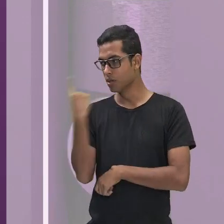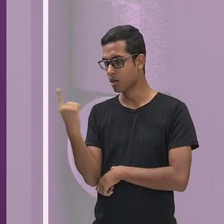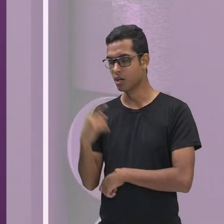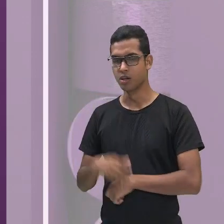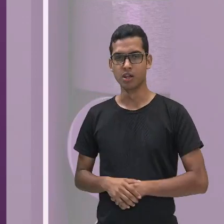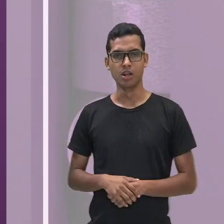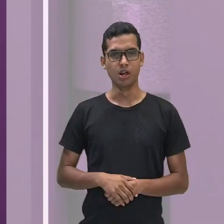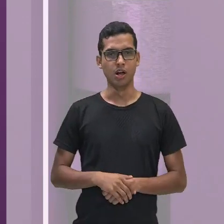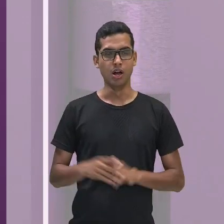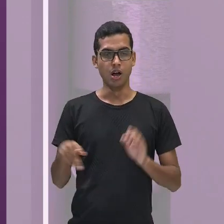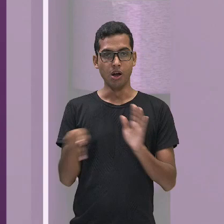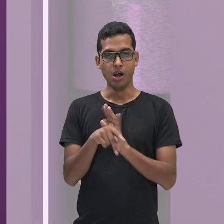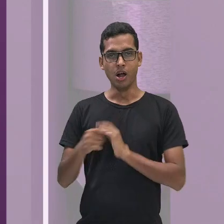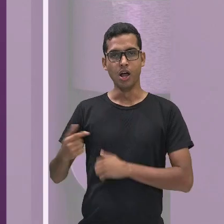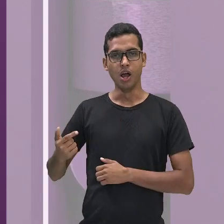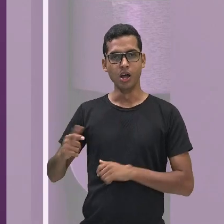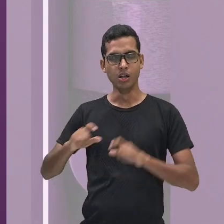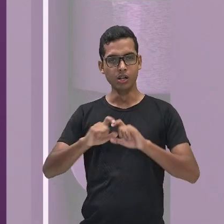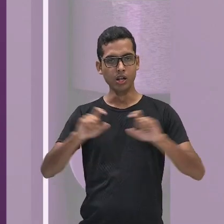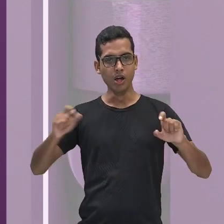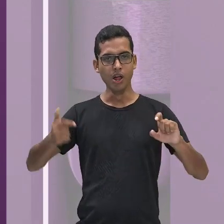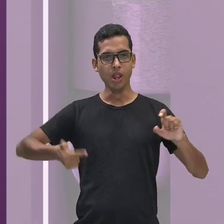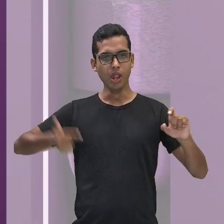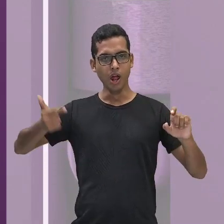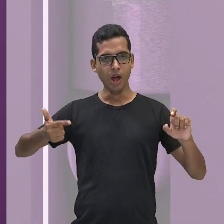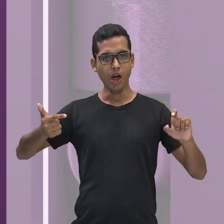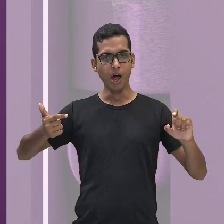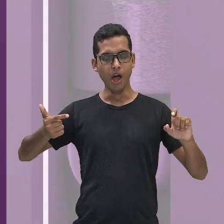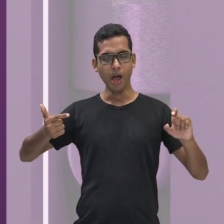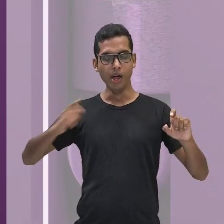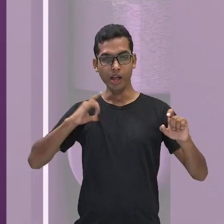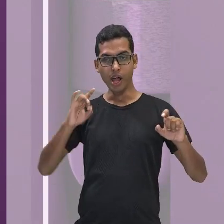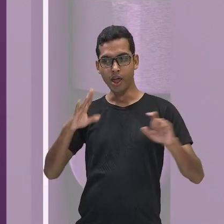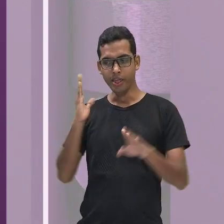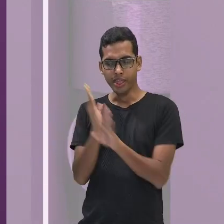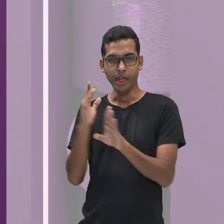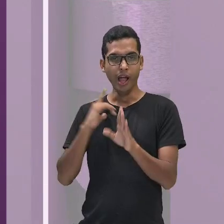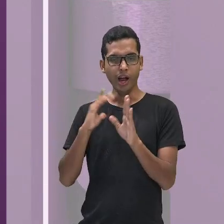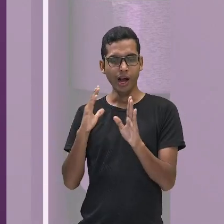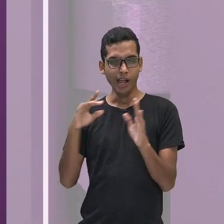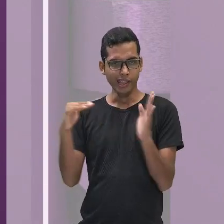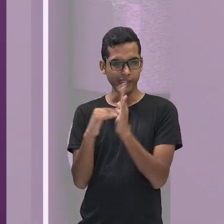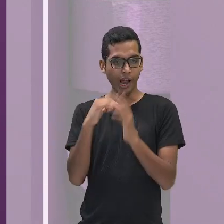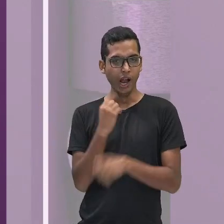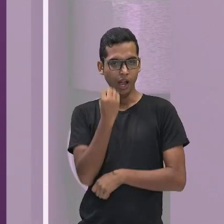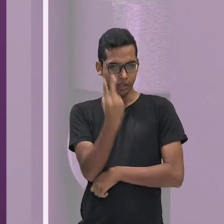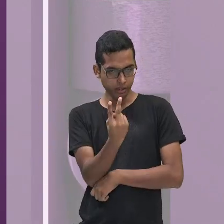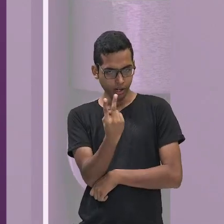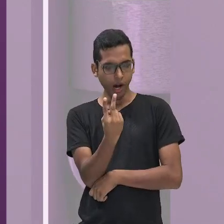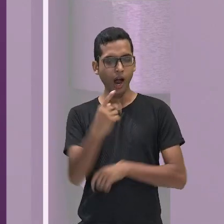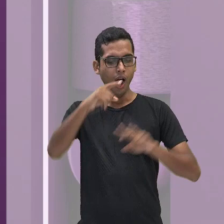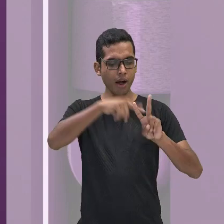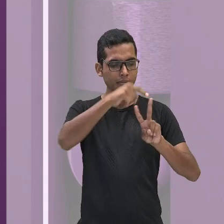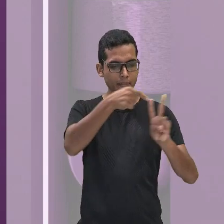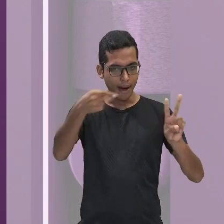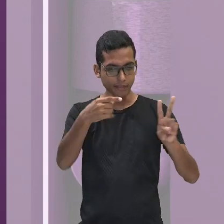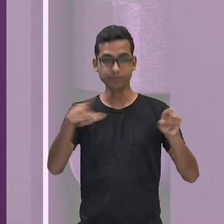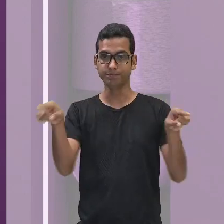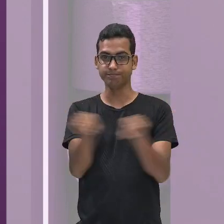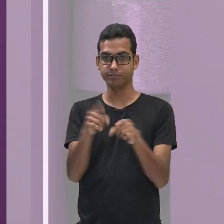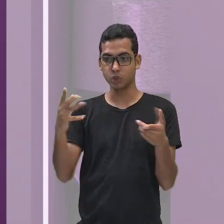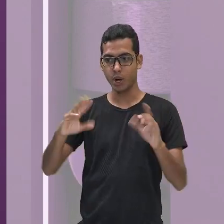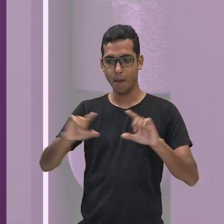2 raízes, e a função polinomial de grau 3, nós encontramos no máximo, até no máximo